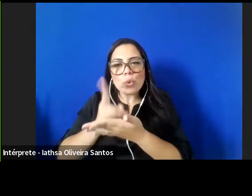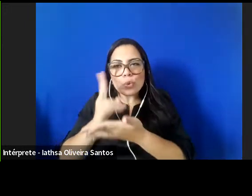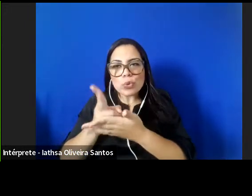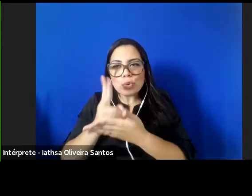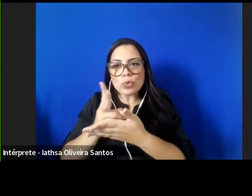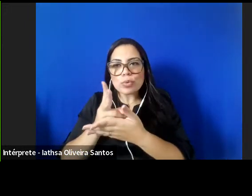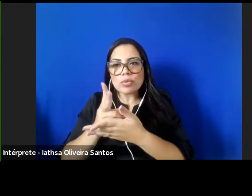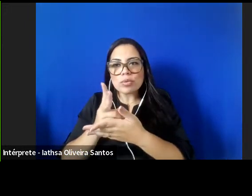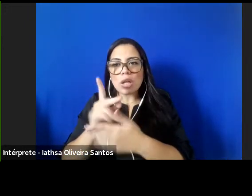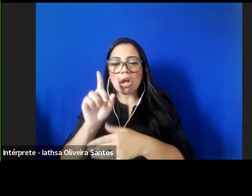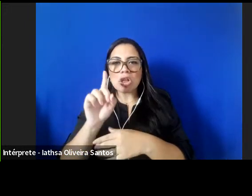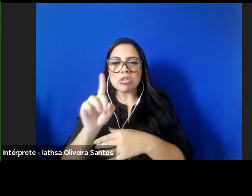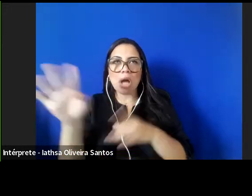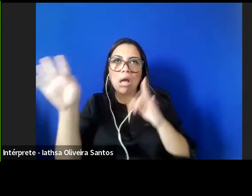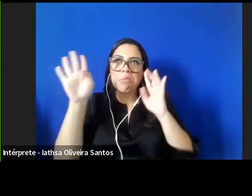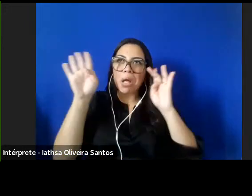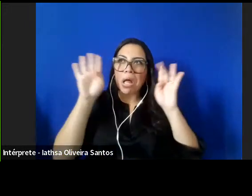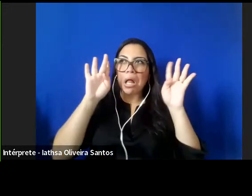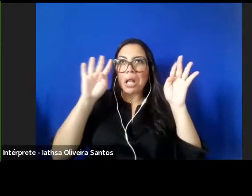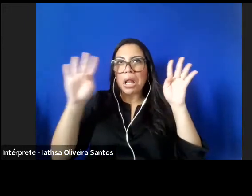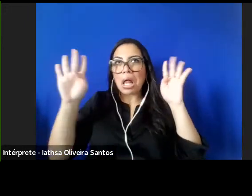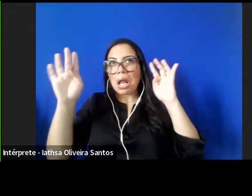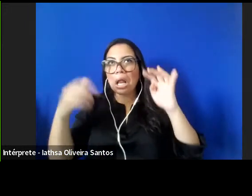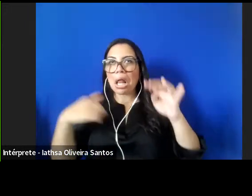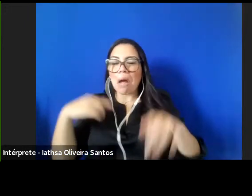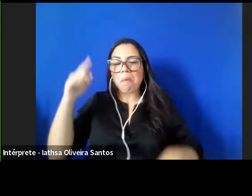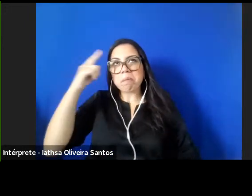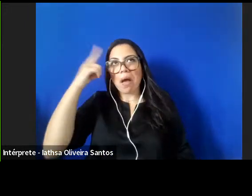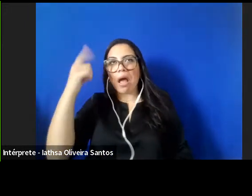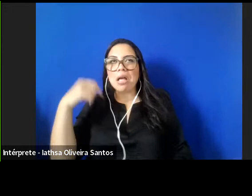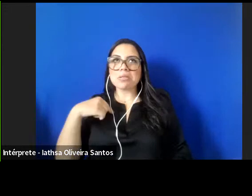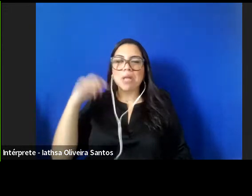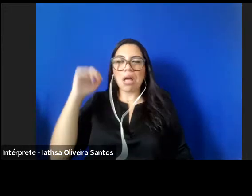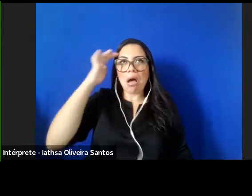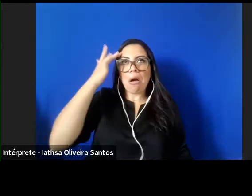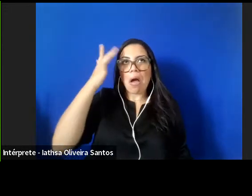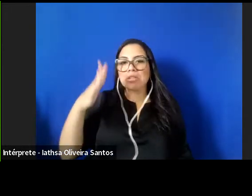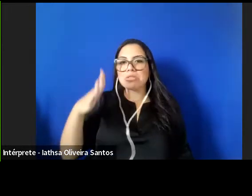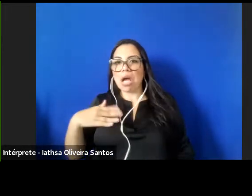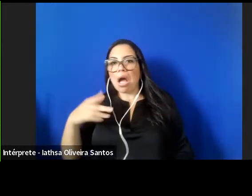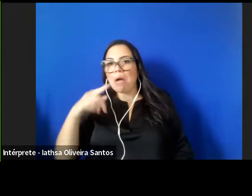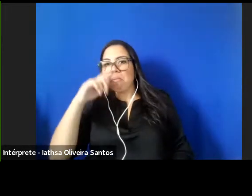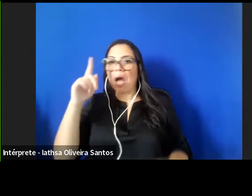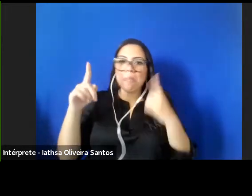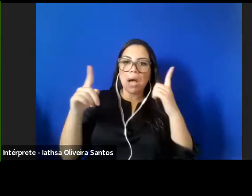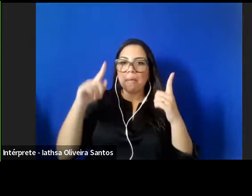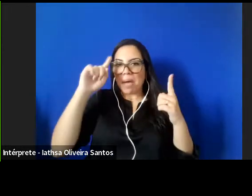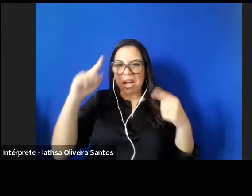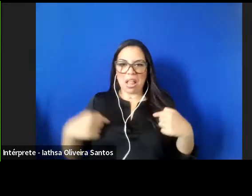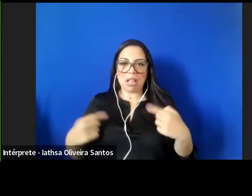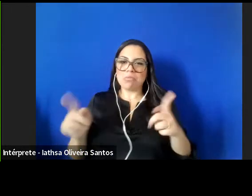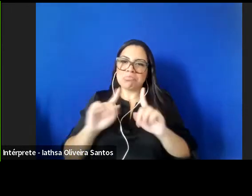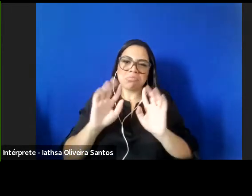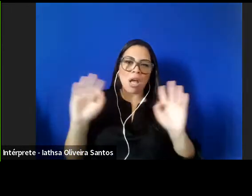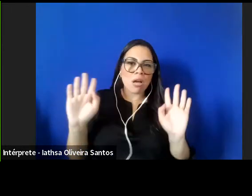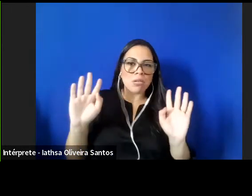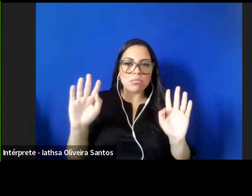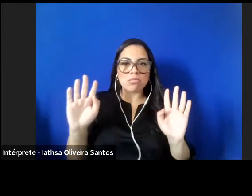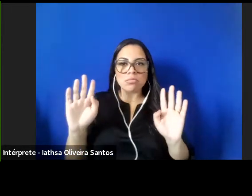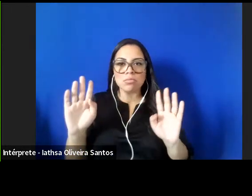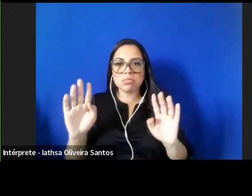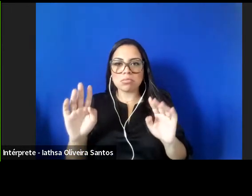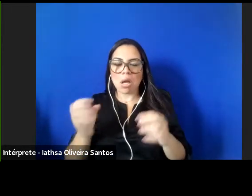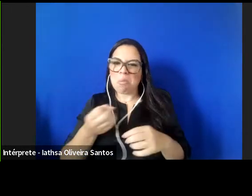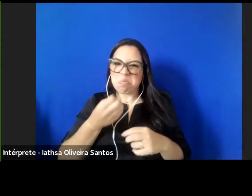ficar no personalismo, ah, eu penso assim, eu acho, eu vou fazer da minha cabeça e tal, que isso não